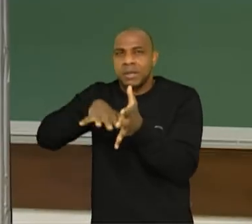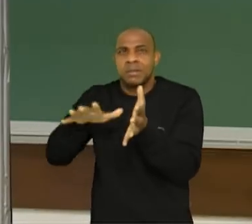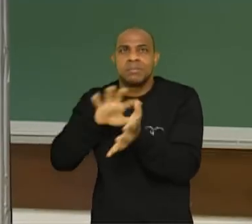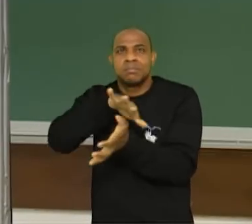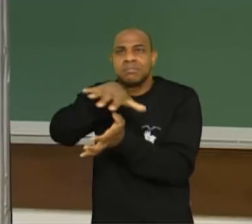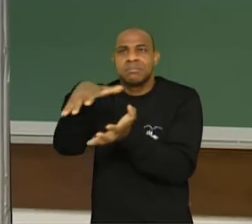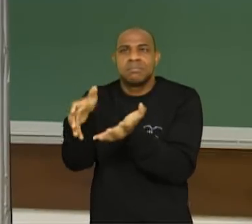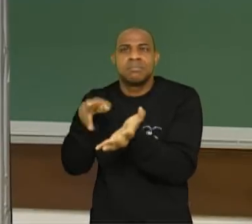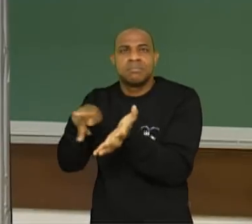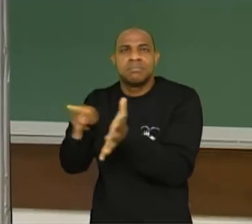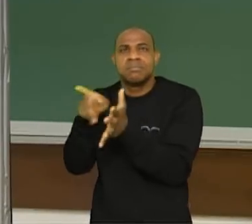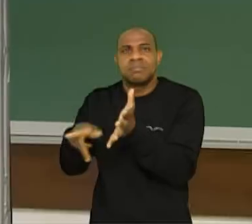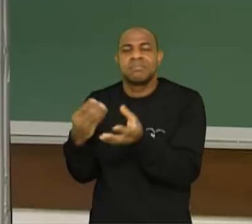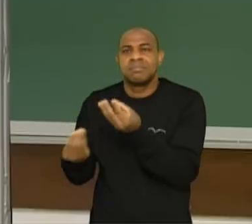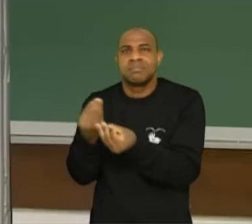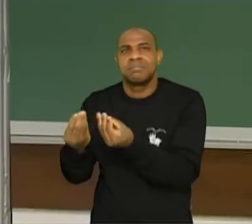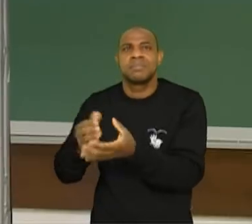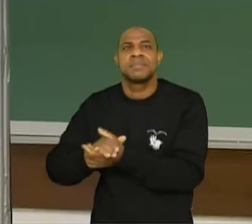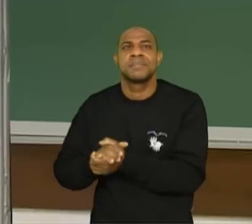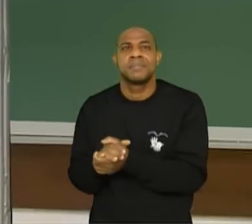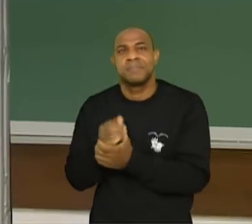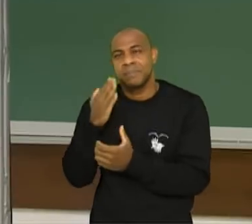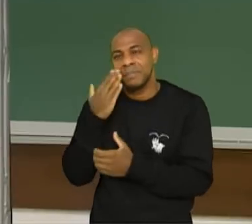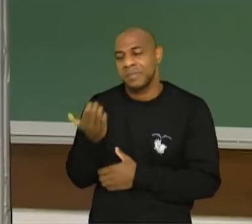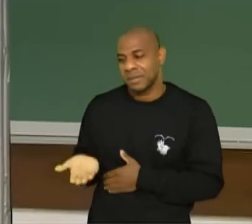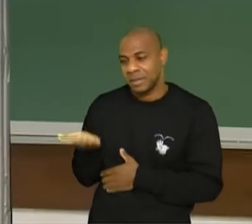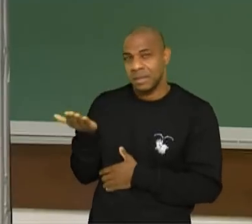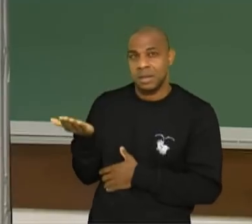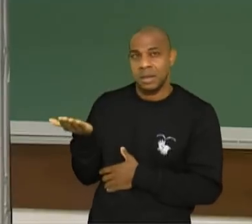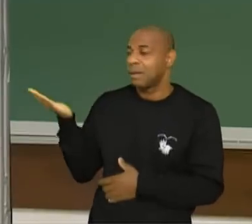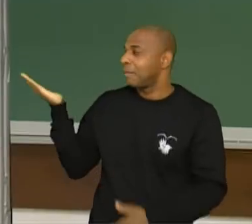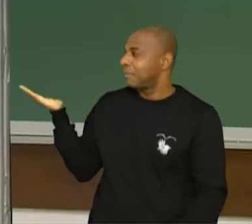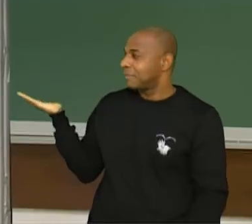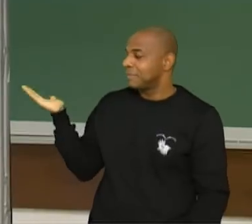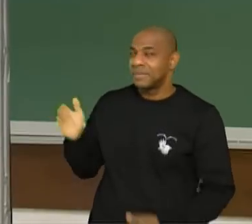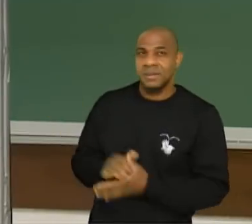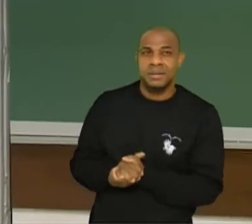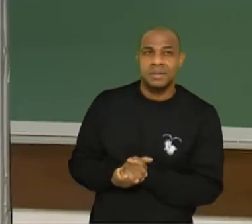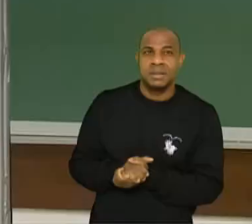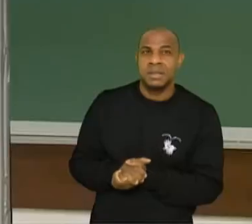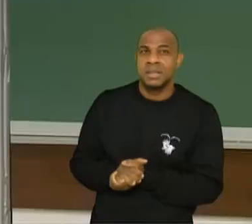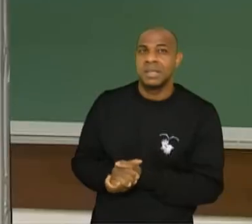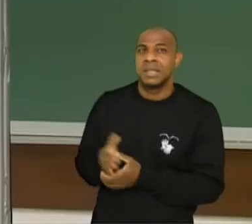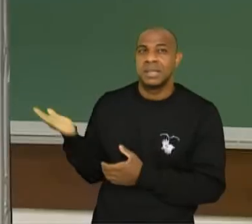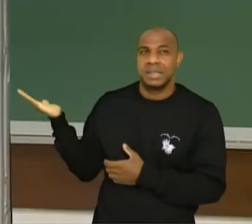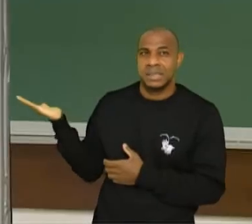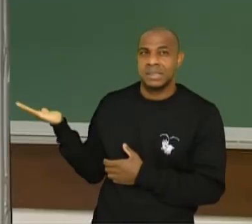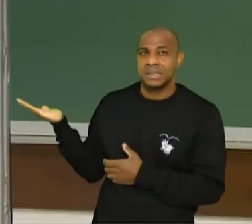de uma região sem as condições para isso, beleza? Esses seres,